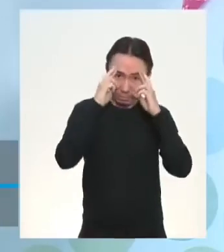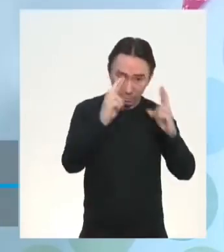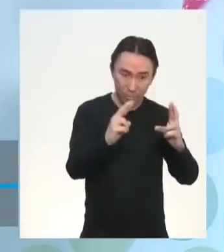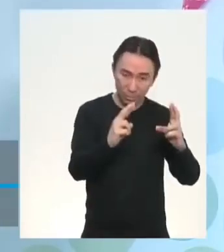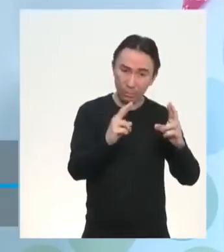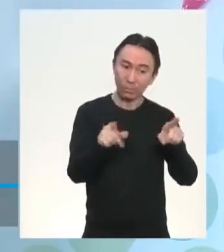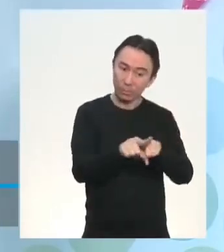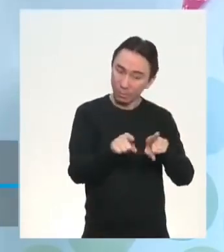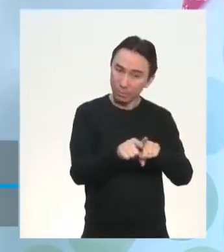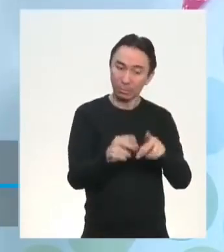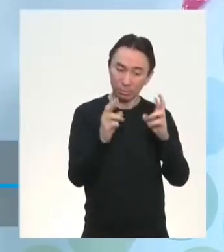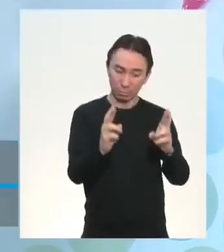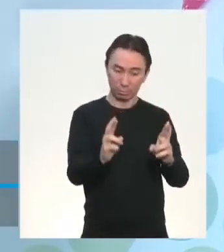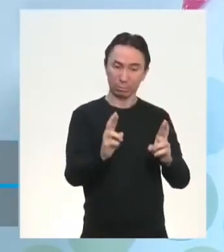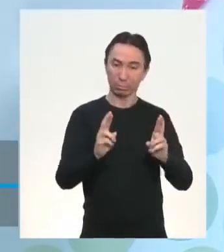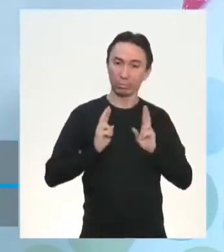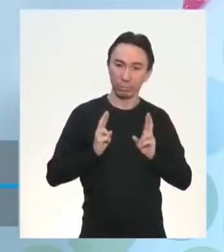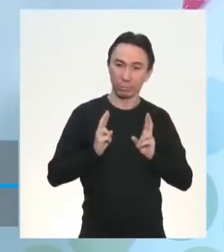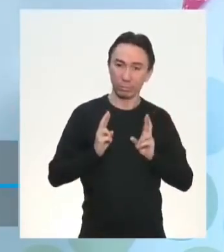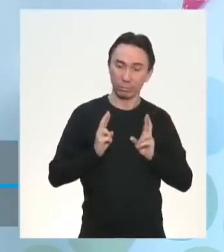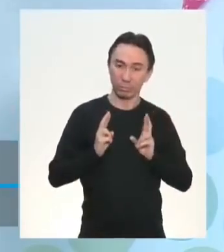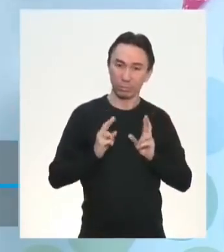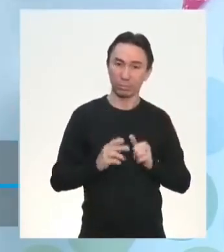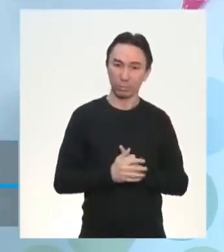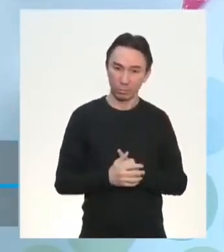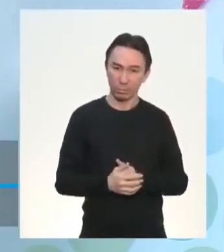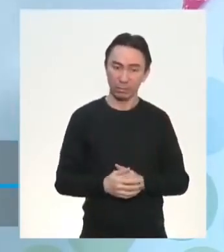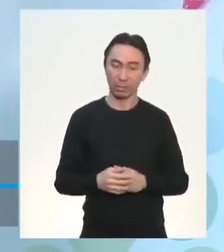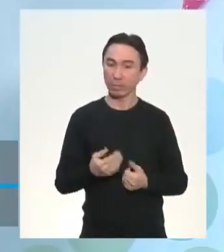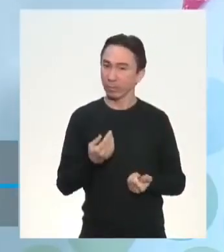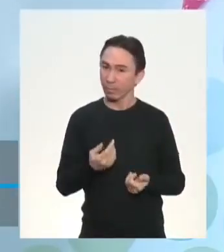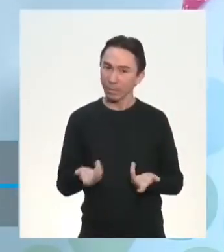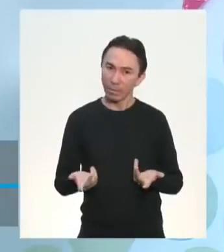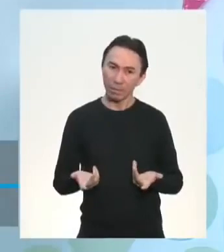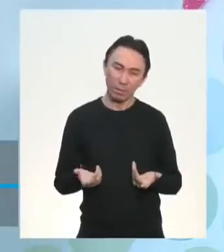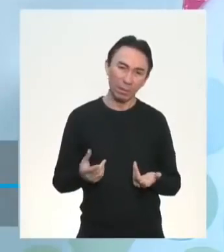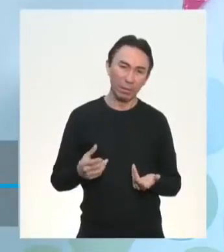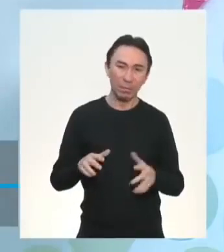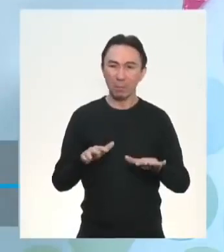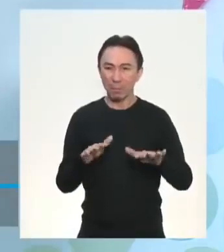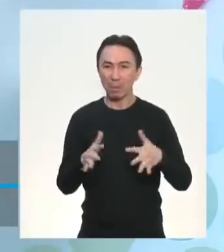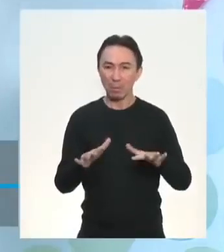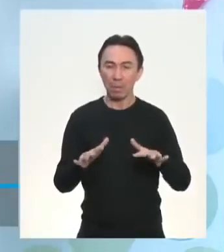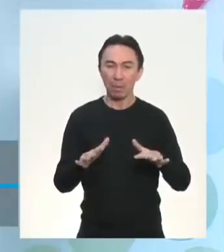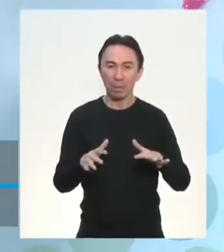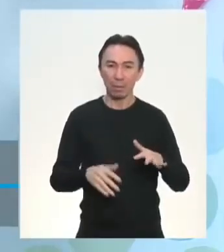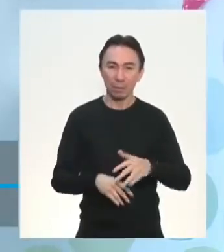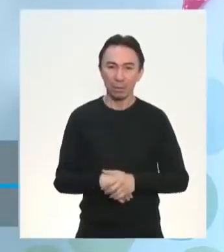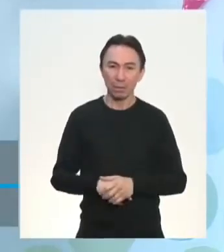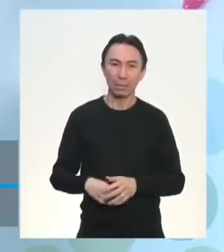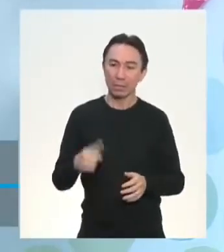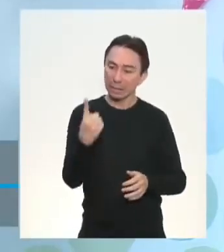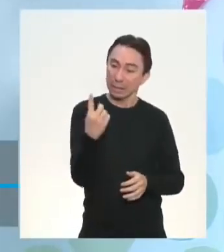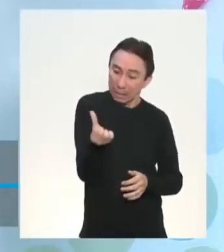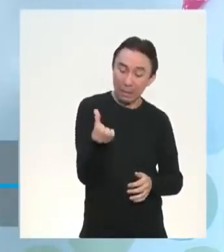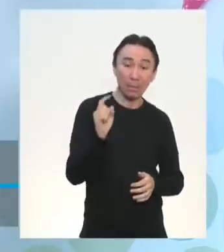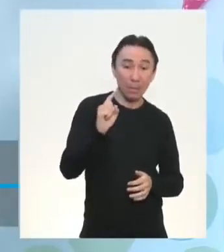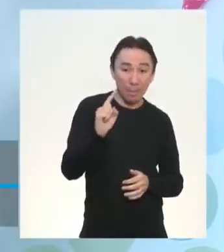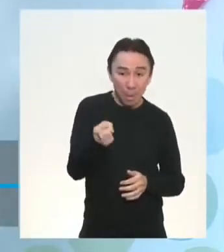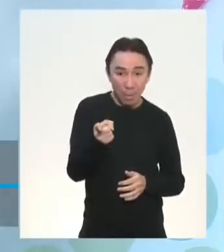nós. Eu estou falando vocês porque nós temos aí aproximadamente 16 mil pessoas